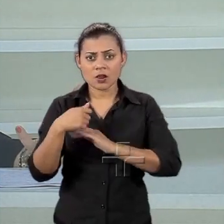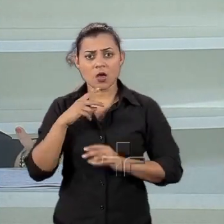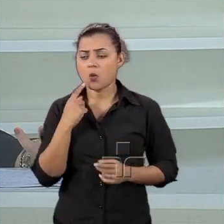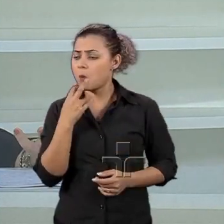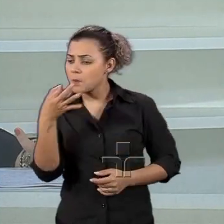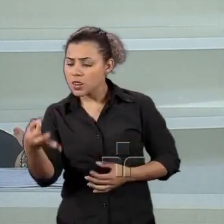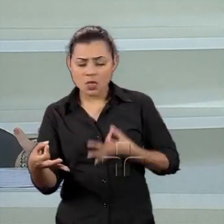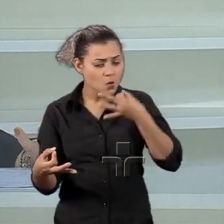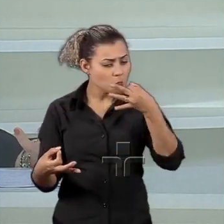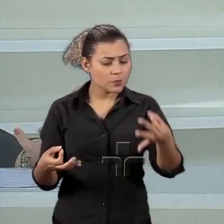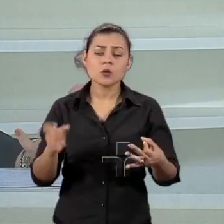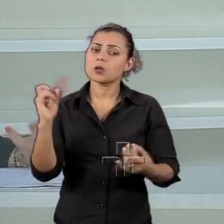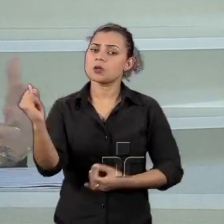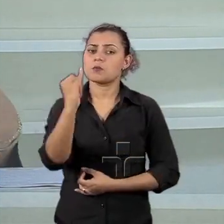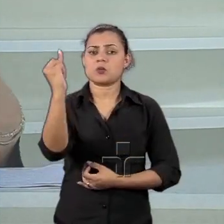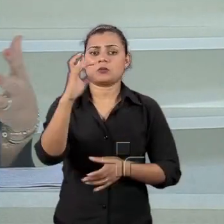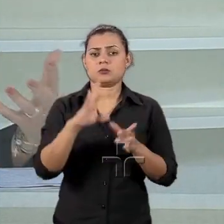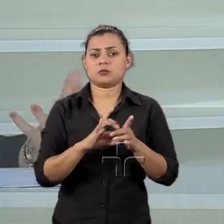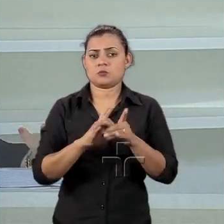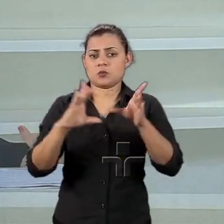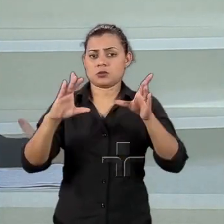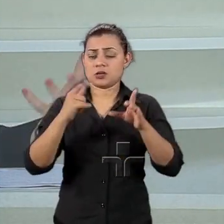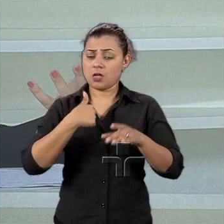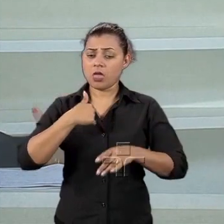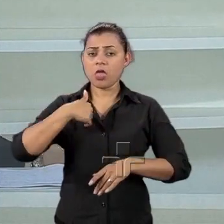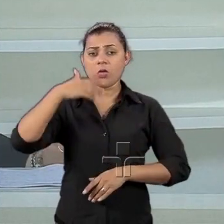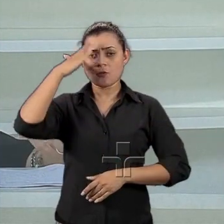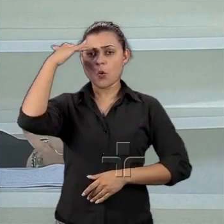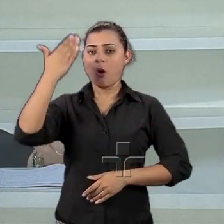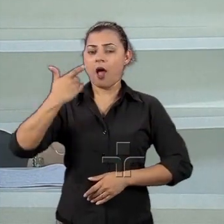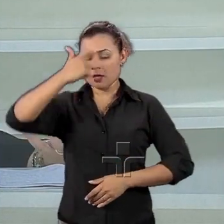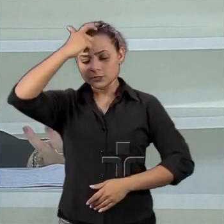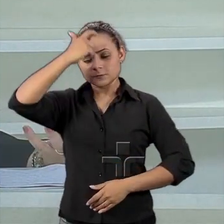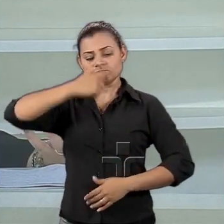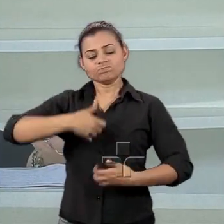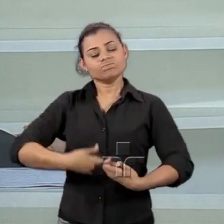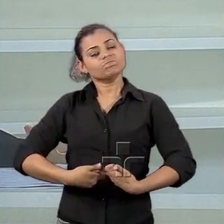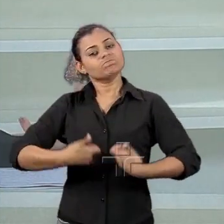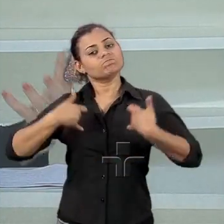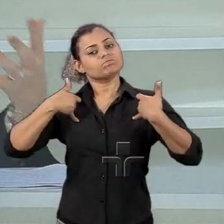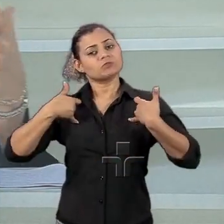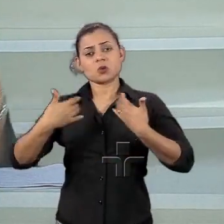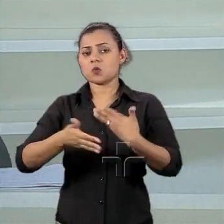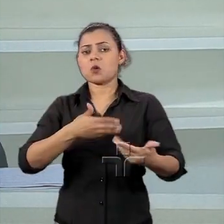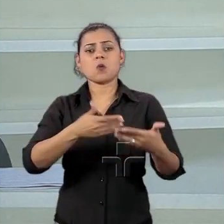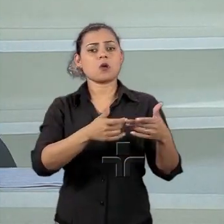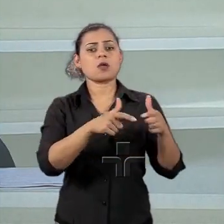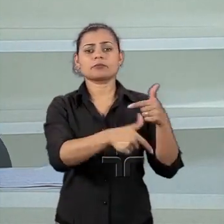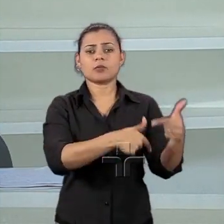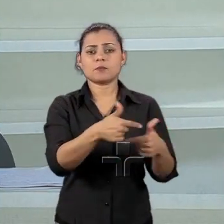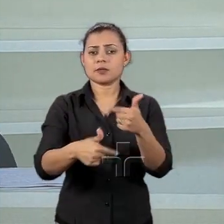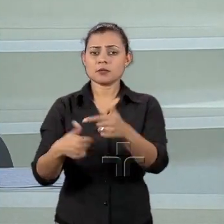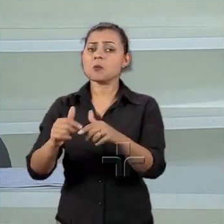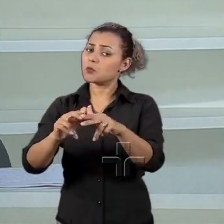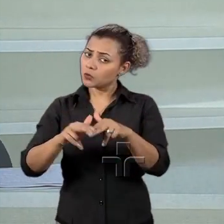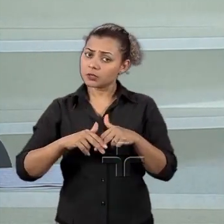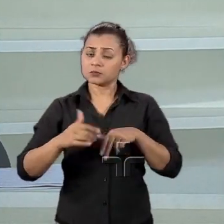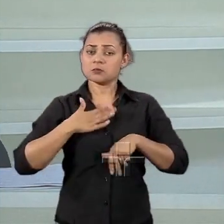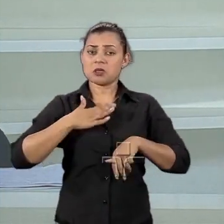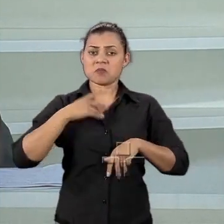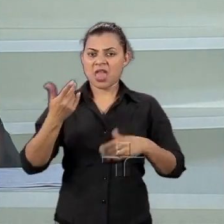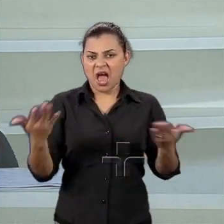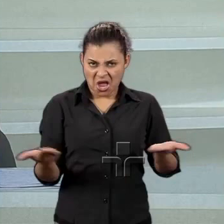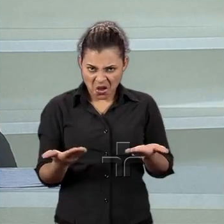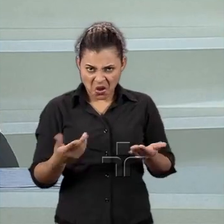são importantes na democracia e eu me sinto honrada em qualquer uma das posições. Então, para mim, não existe essa